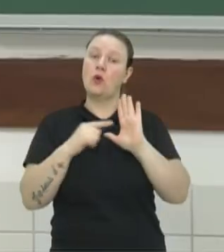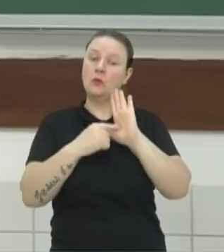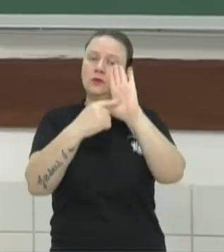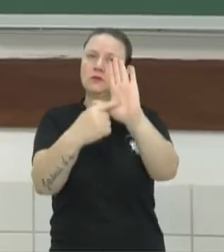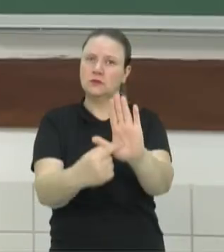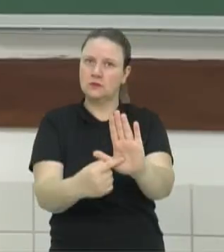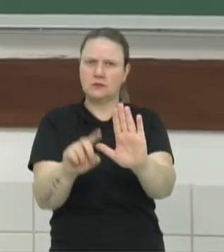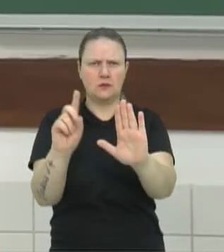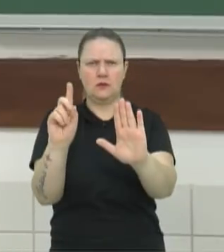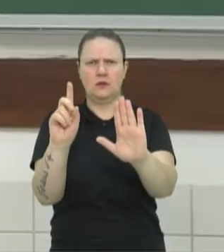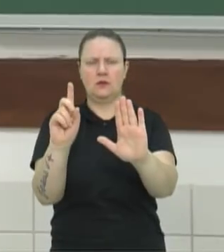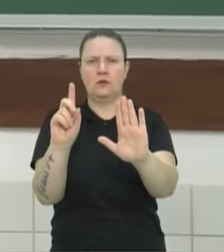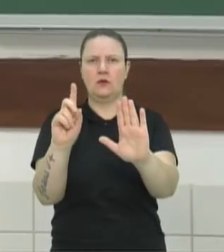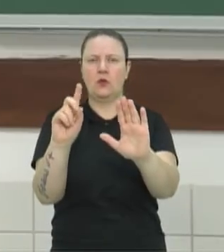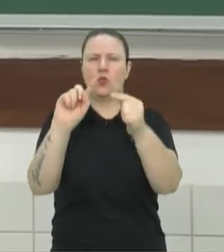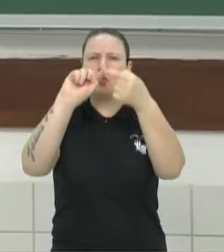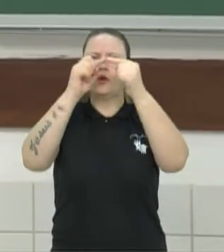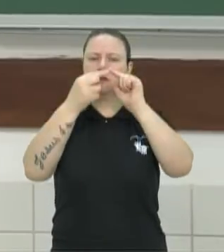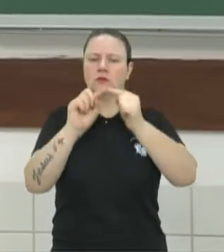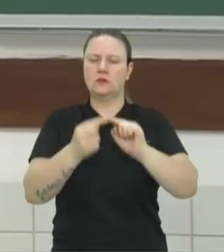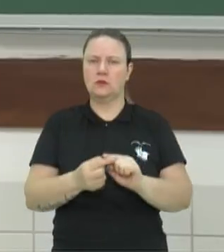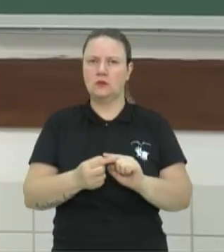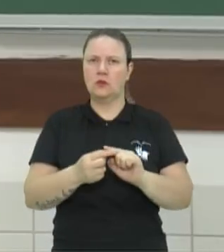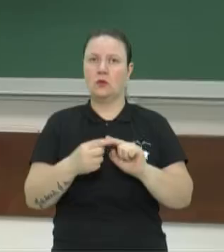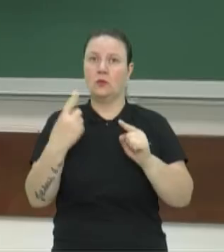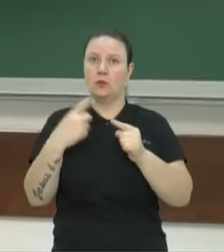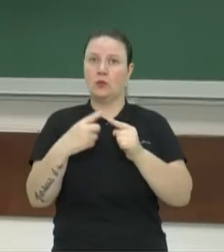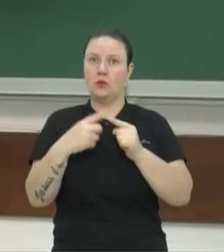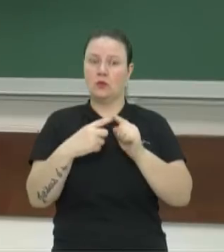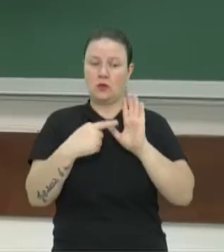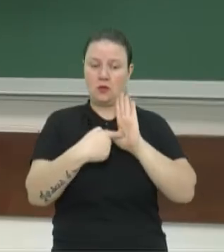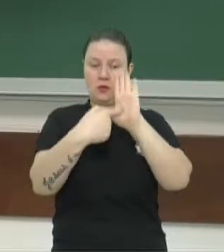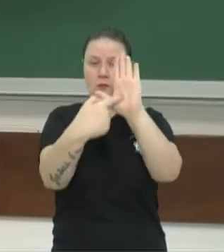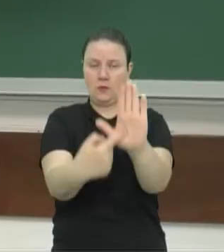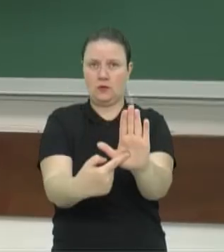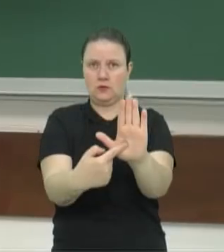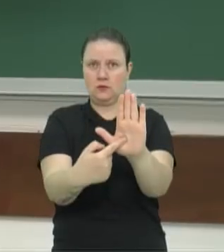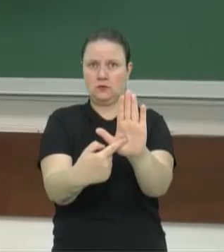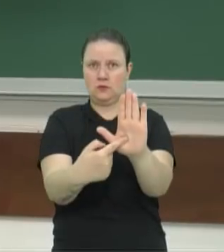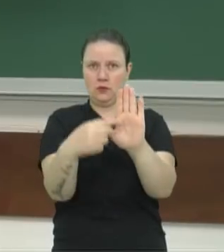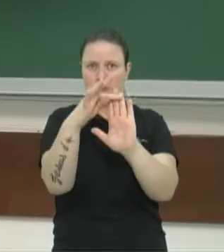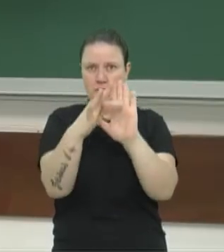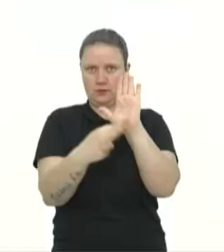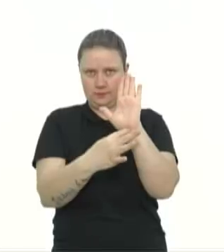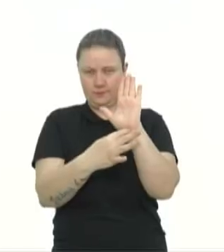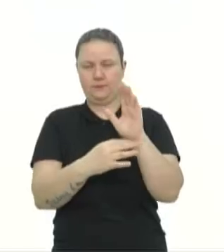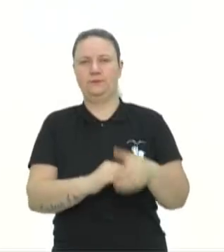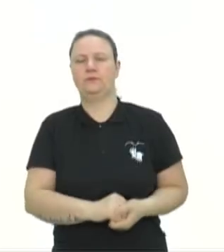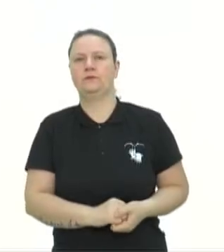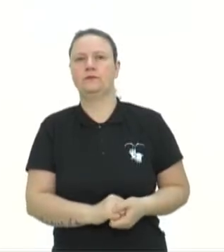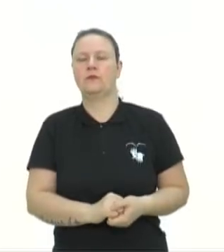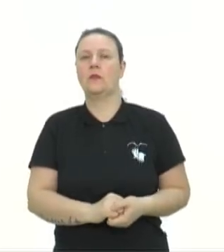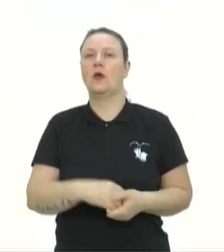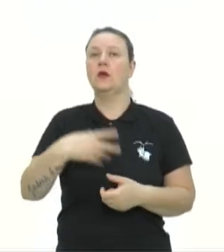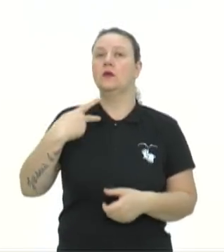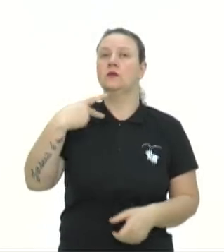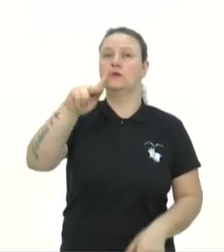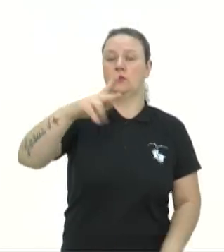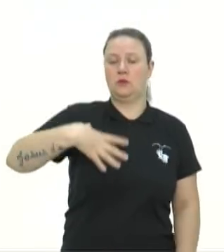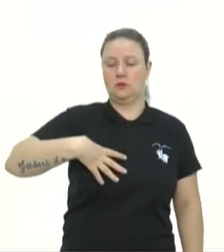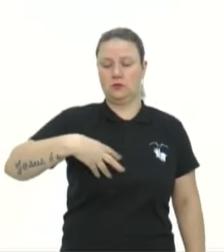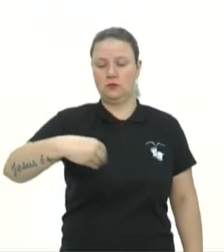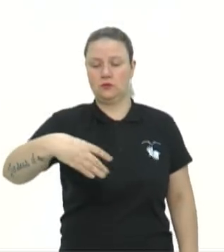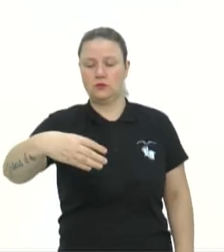algumas associações, porque essa mensagem está implícita. Nesse caso, a palavra sua geração, ela